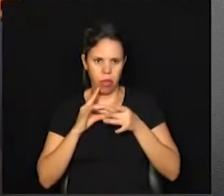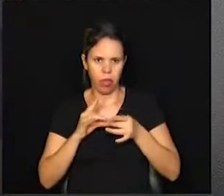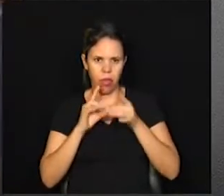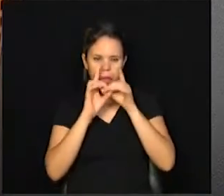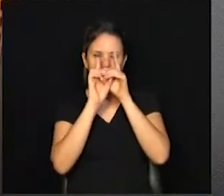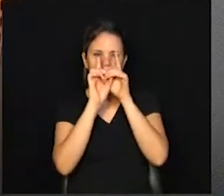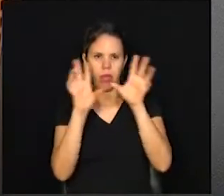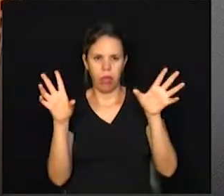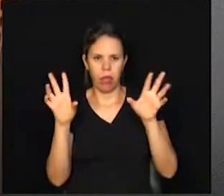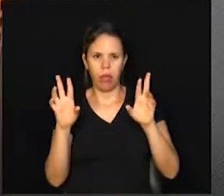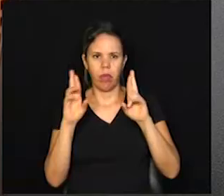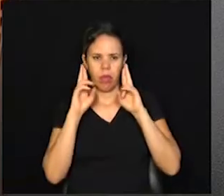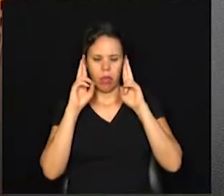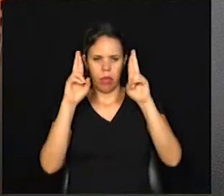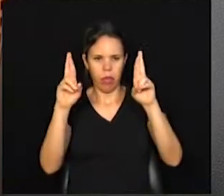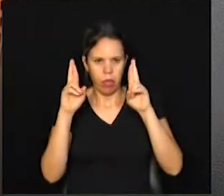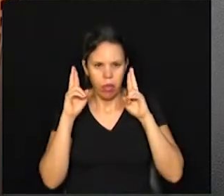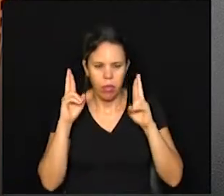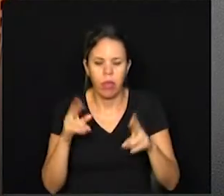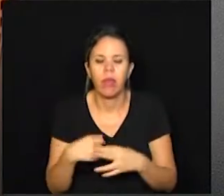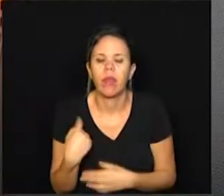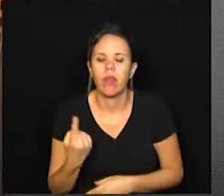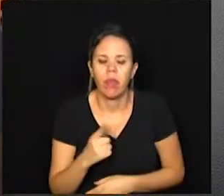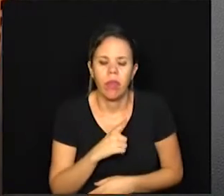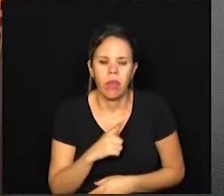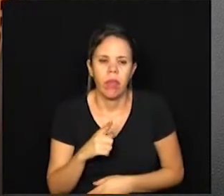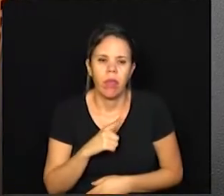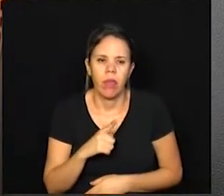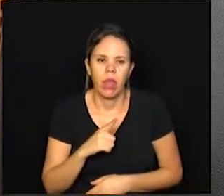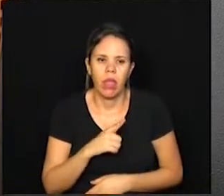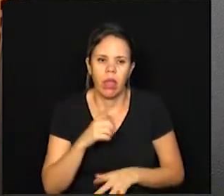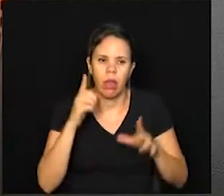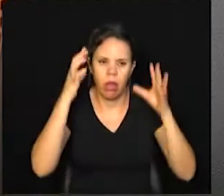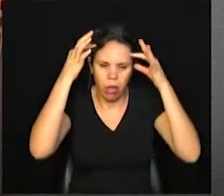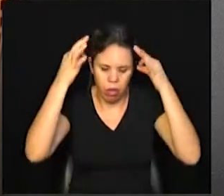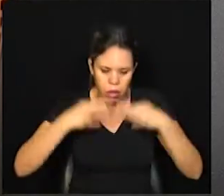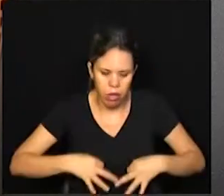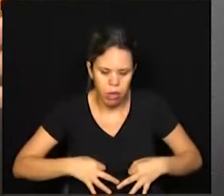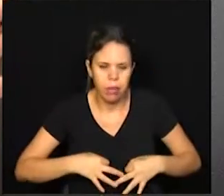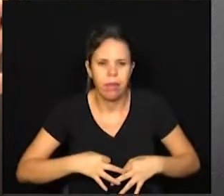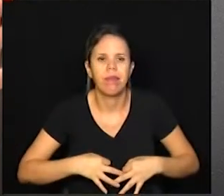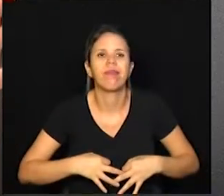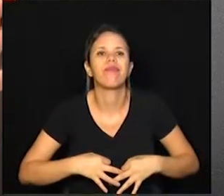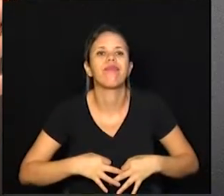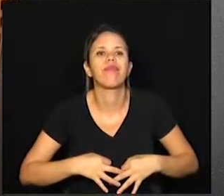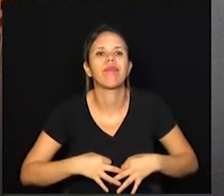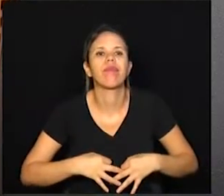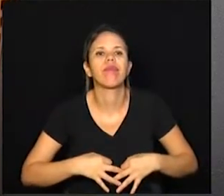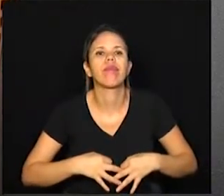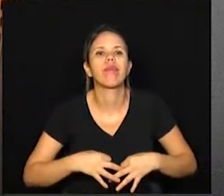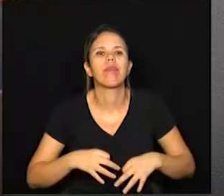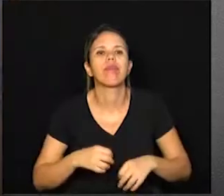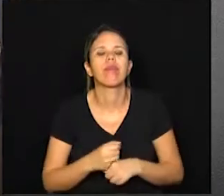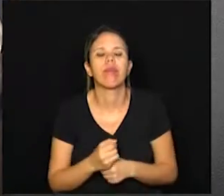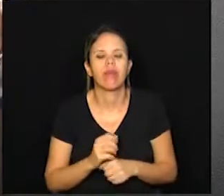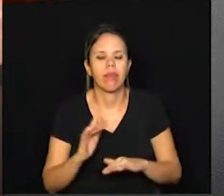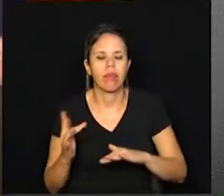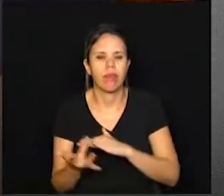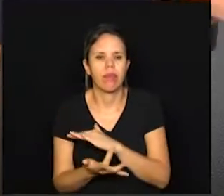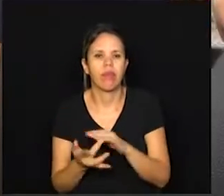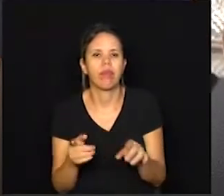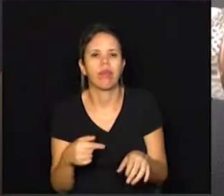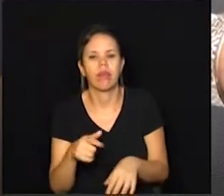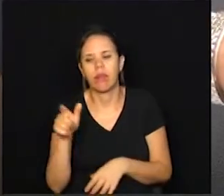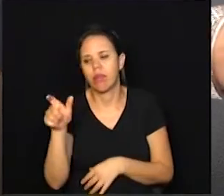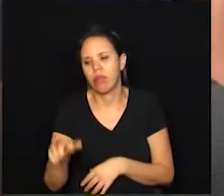democrática, mais respeitosa, nós temos que ser honestos intelectualmente. Então, não é porque o